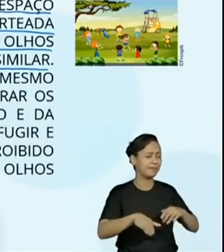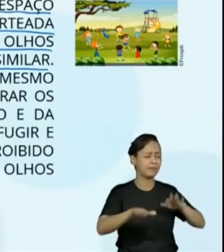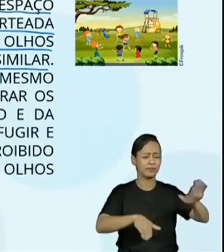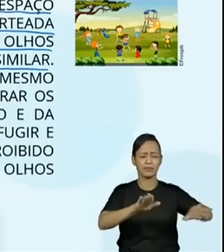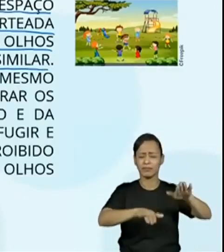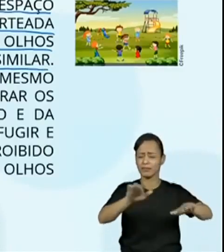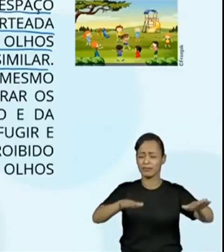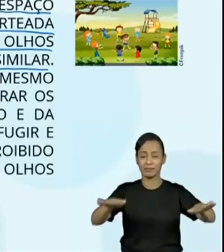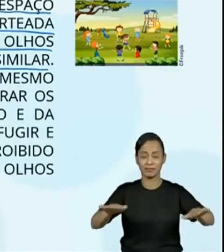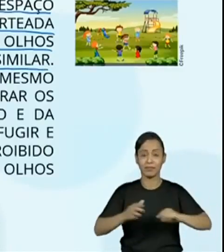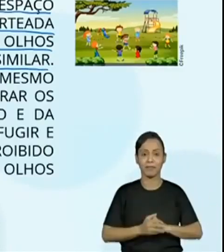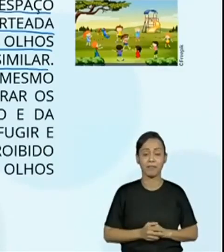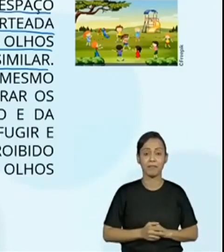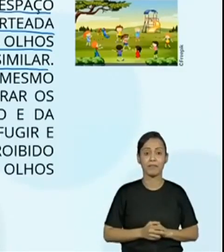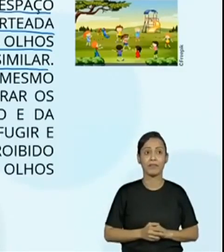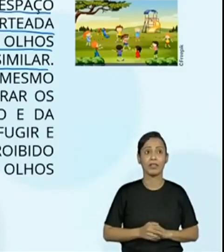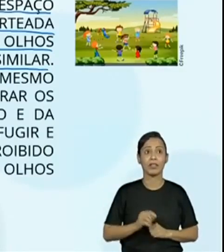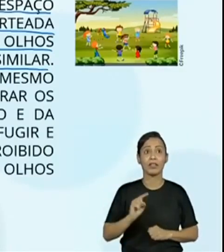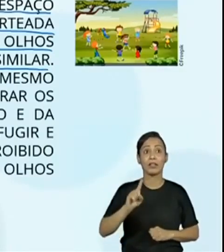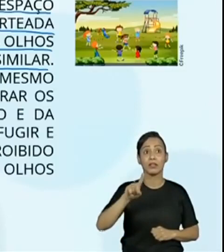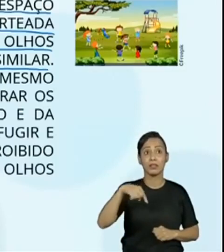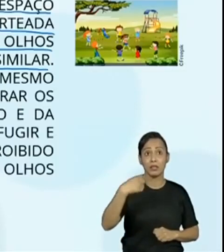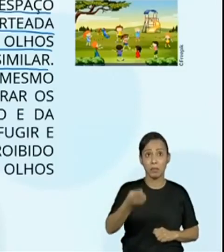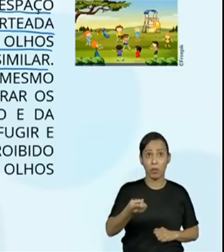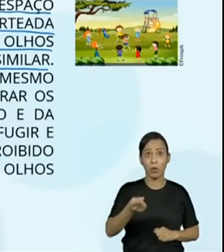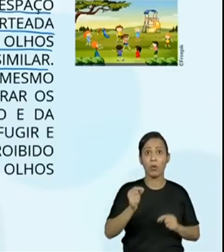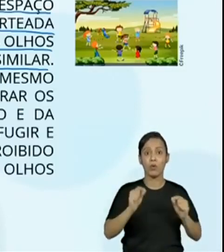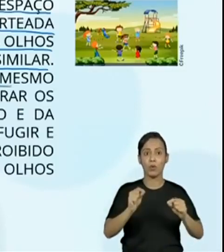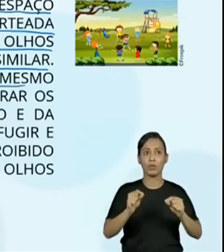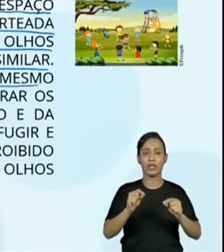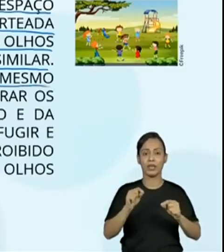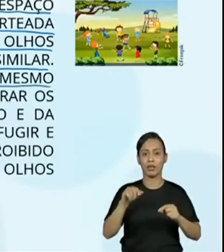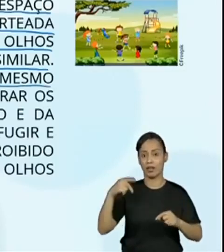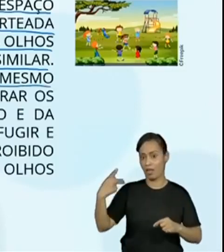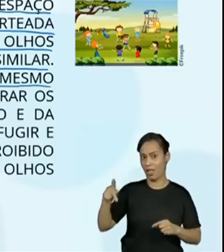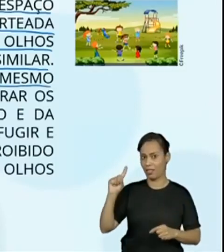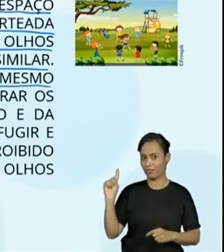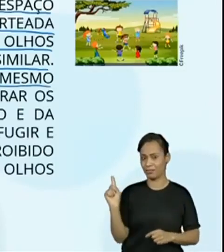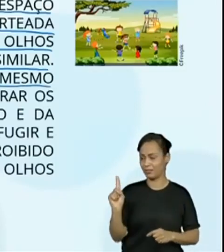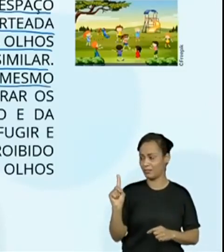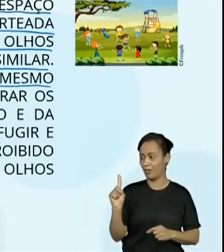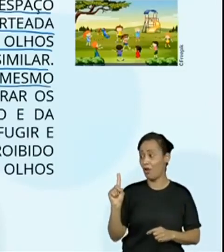Depois de girar o corpo em torno de si mesmo,